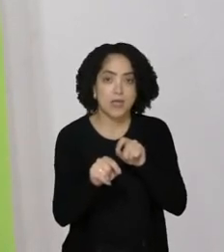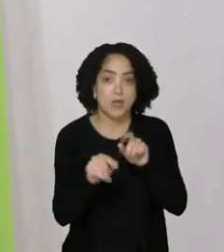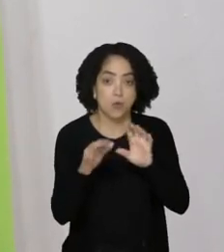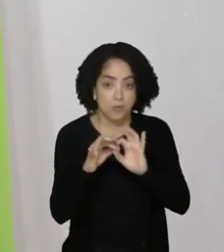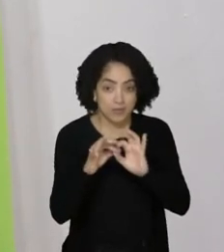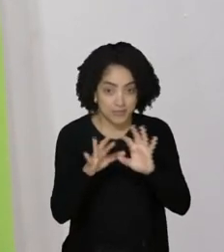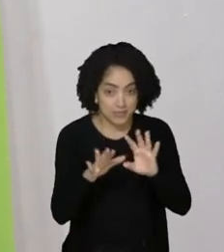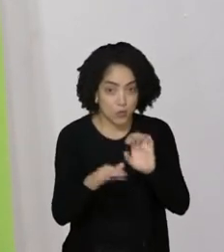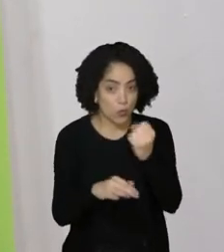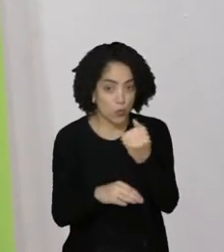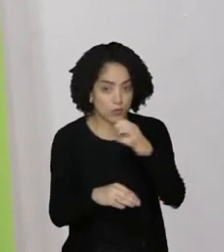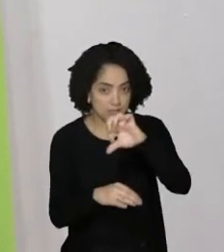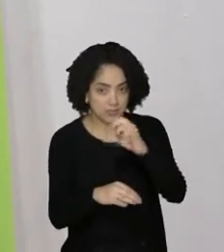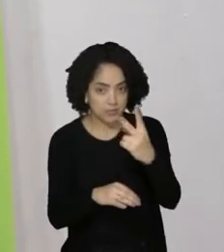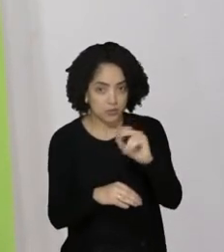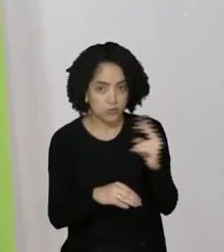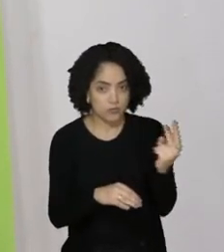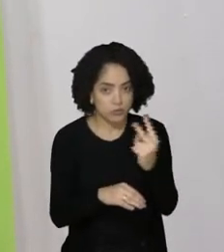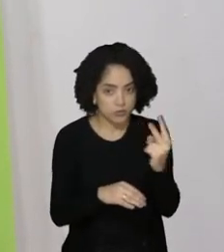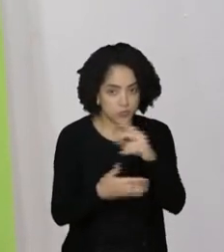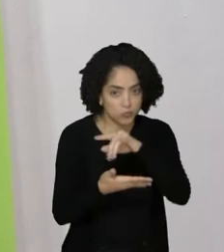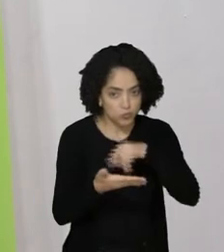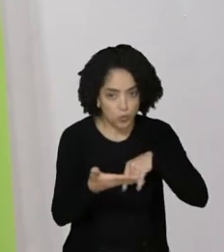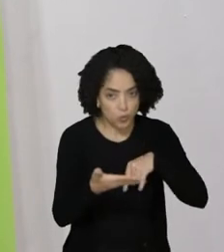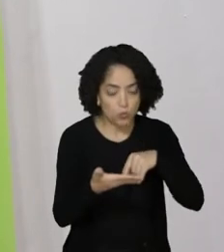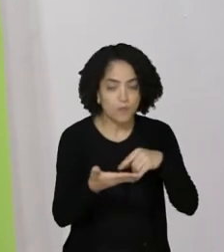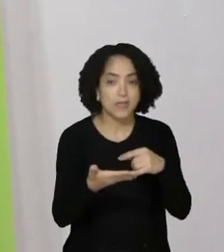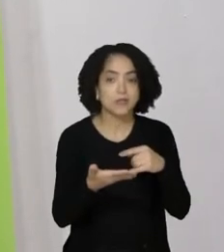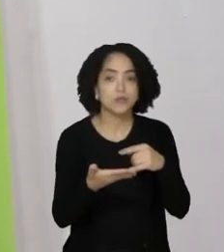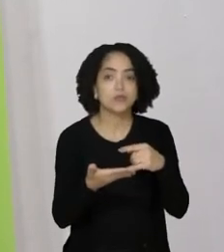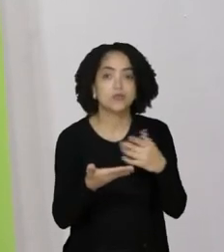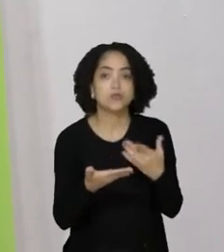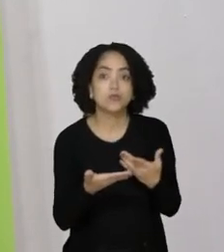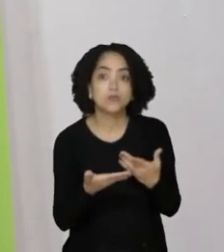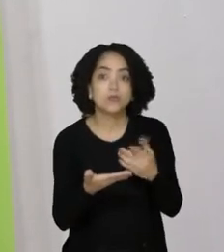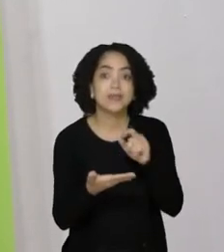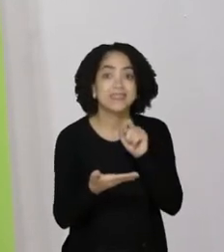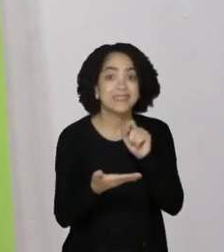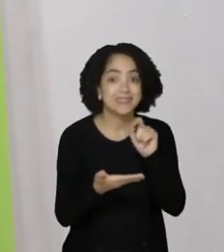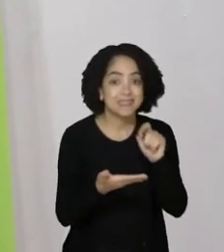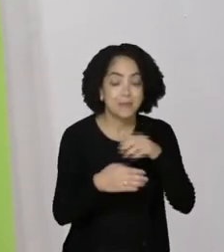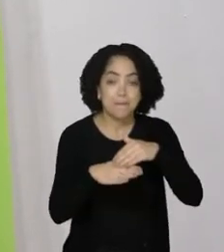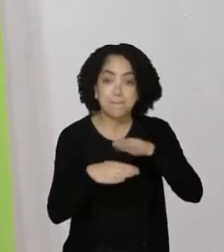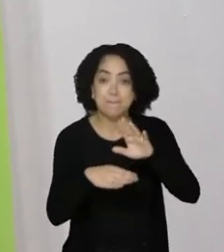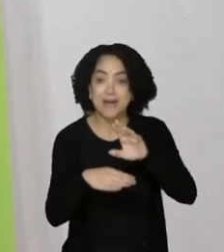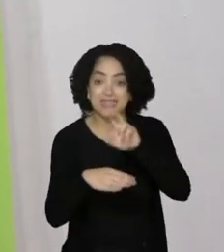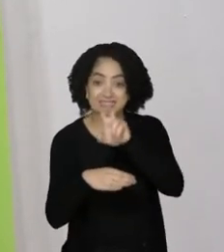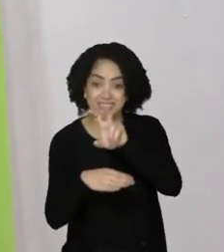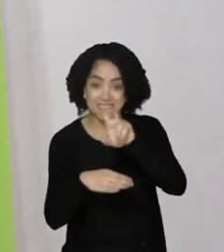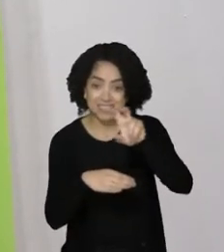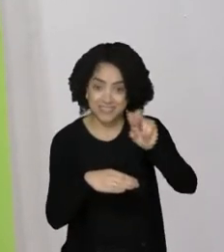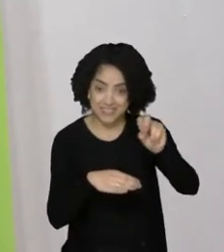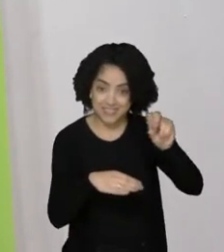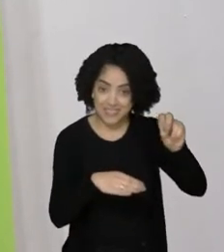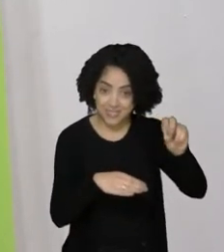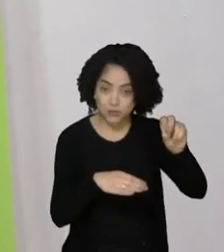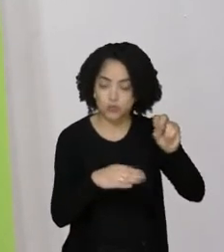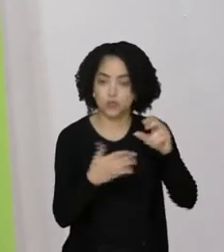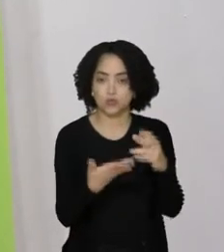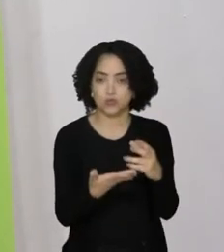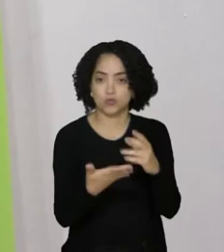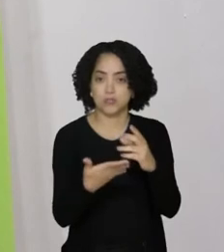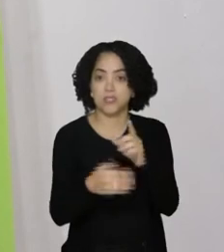89 2022 agora no domingo que os mais de 500 gerentes que a Celeste que